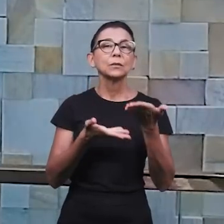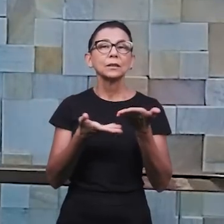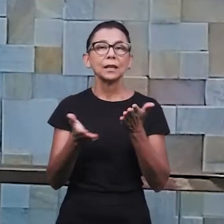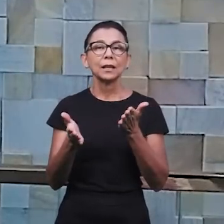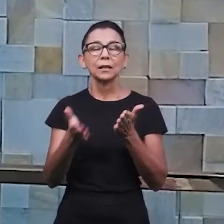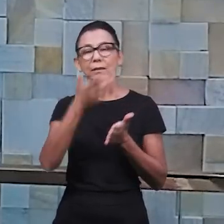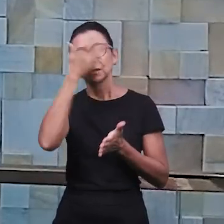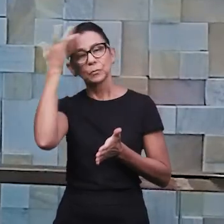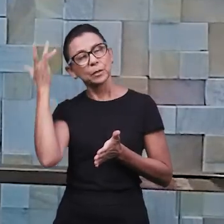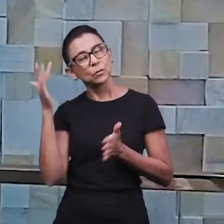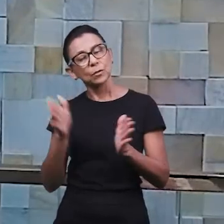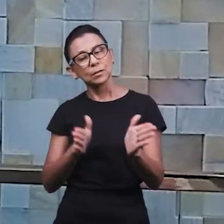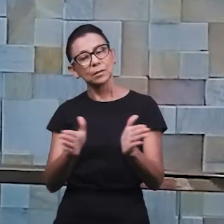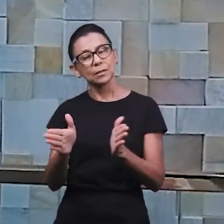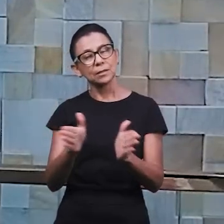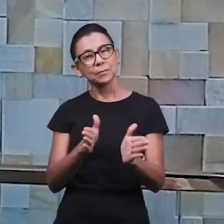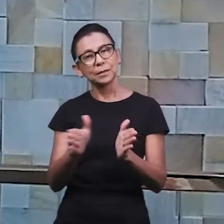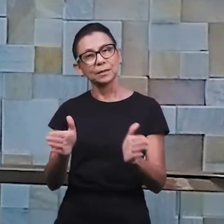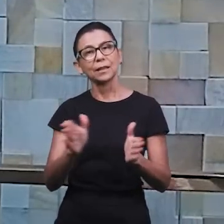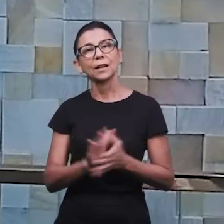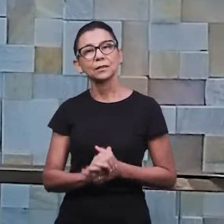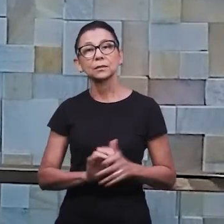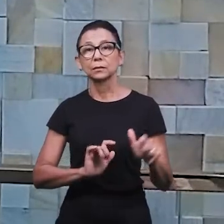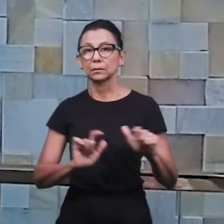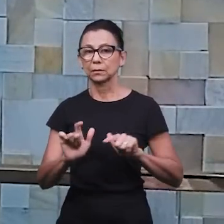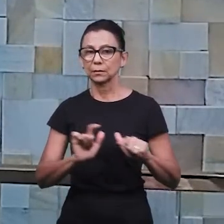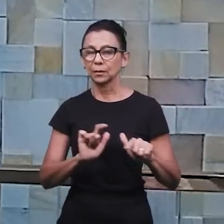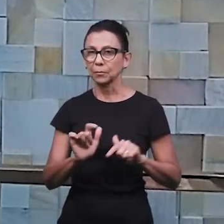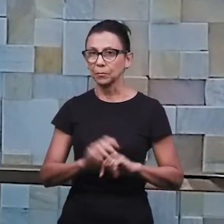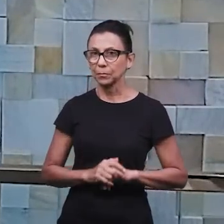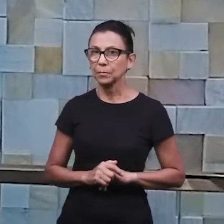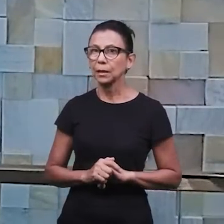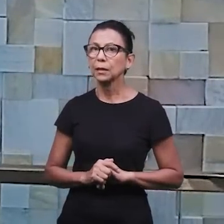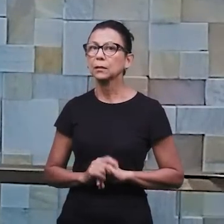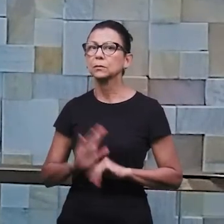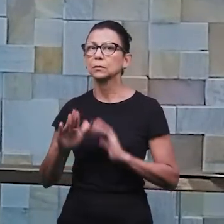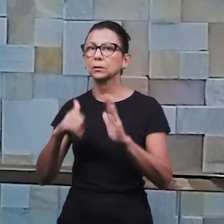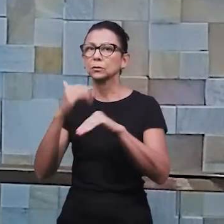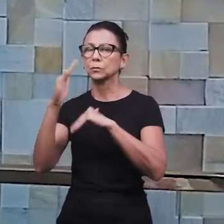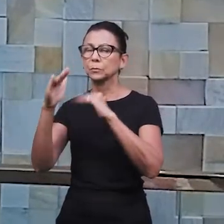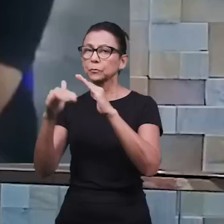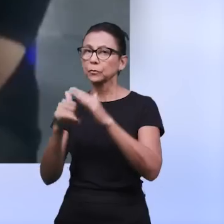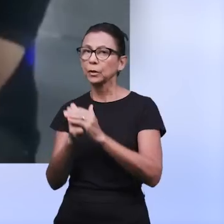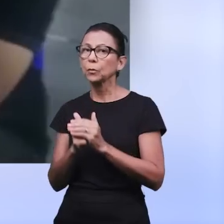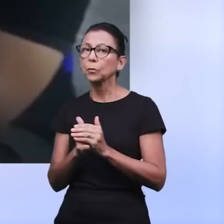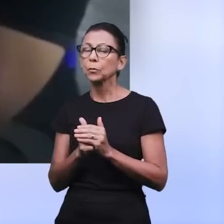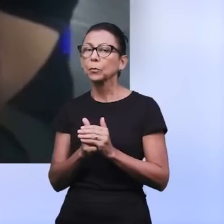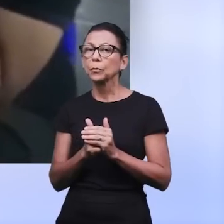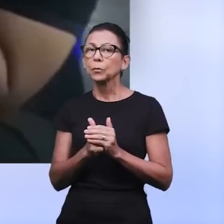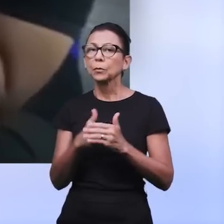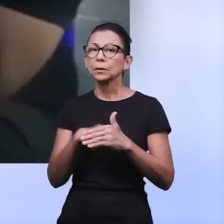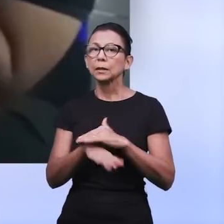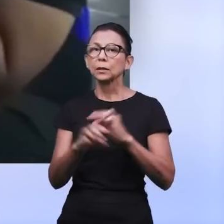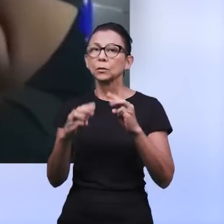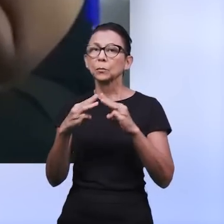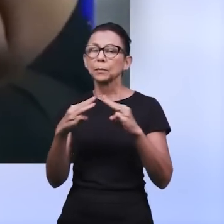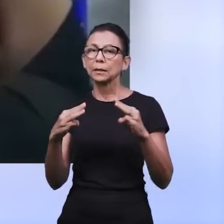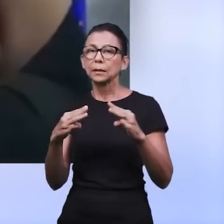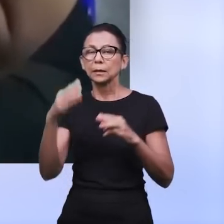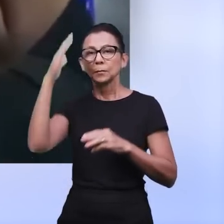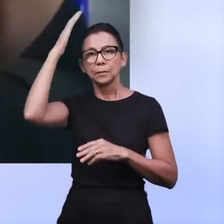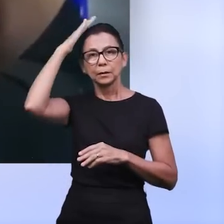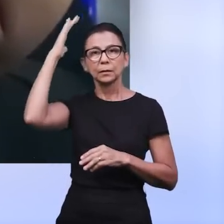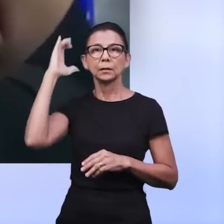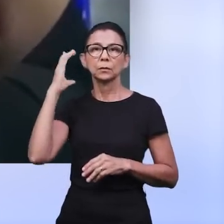um pouco o trabalho de acessibilidade desenvolvido no Manaim de Curitiba. Um idoso também, porque